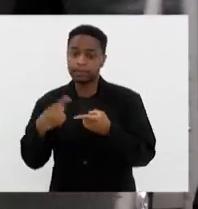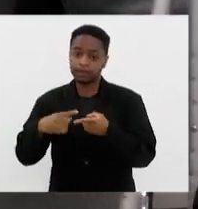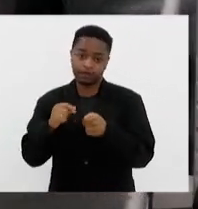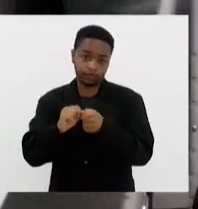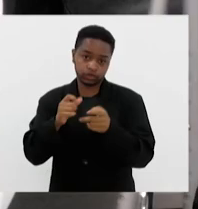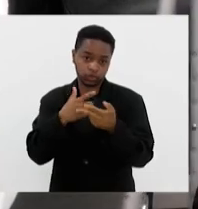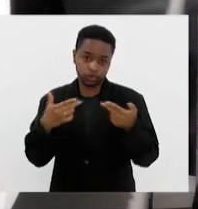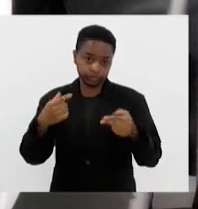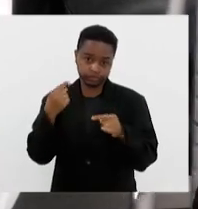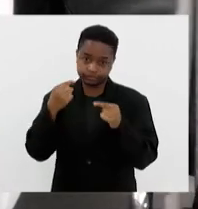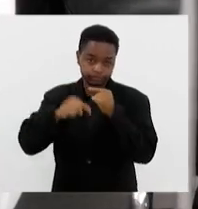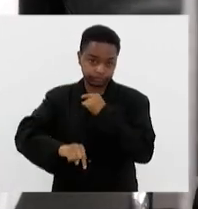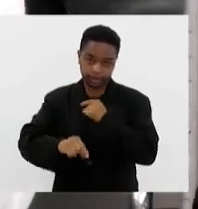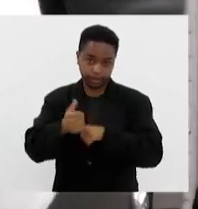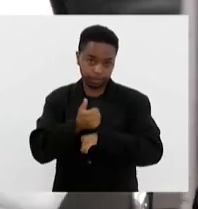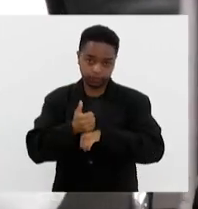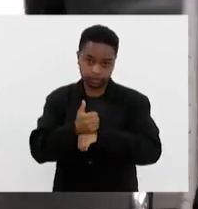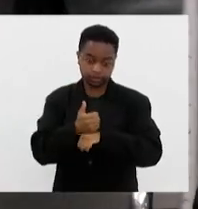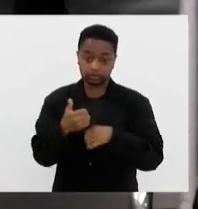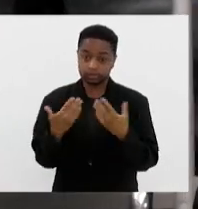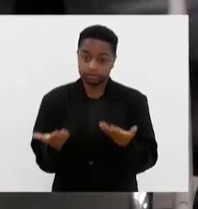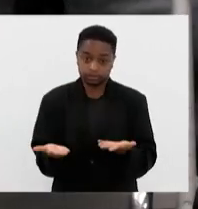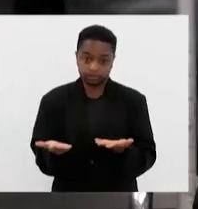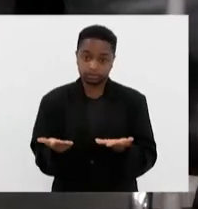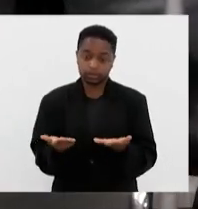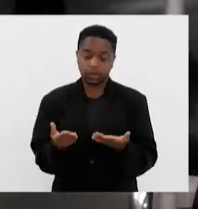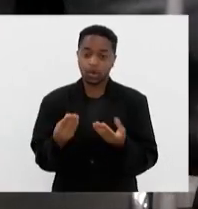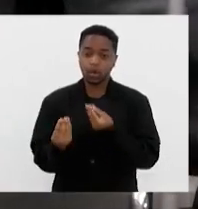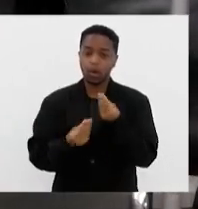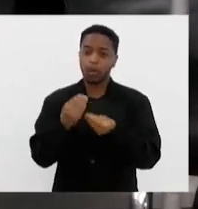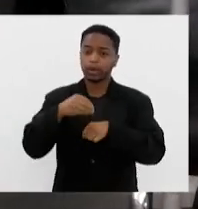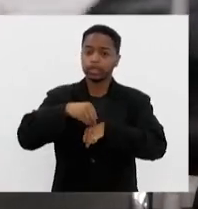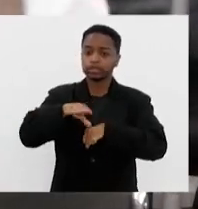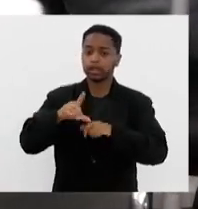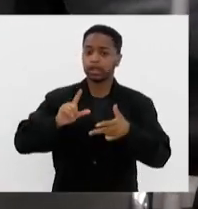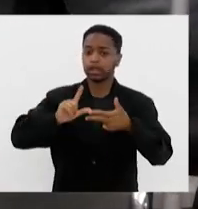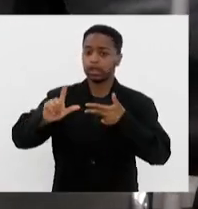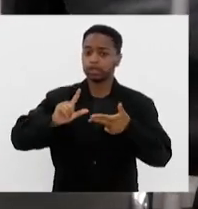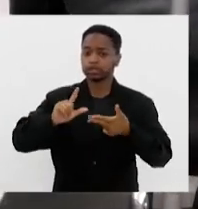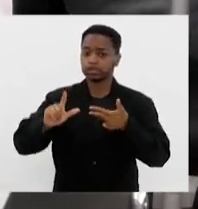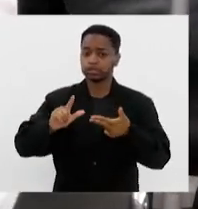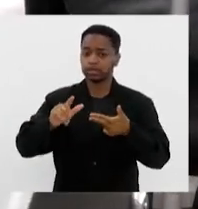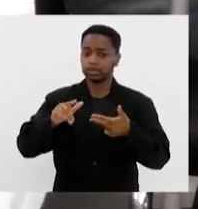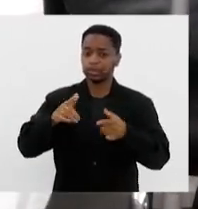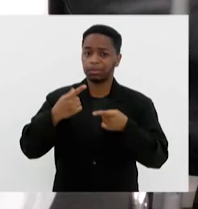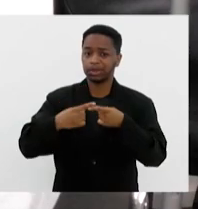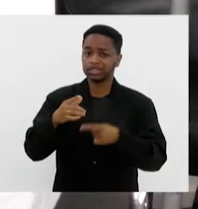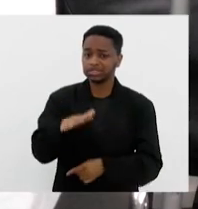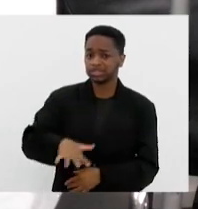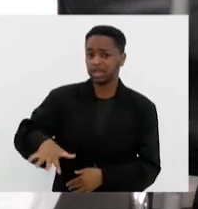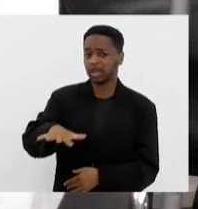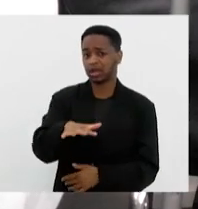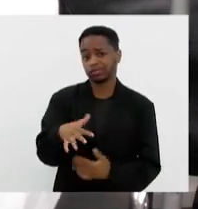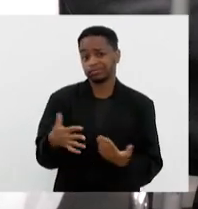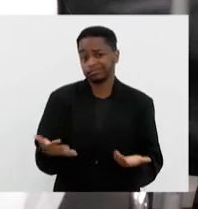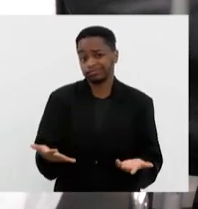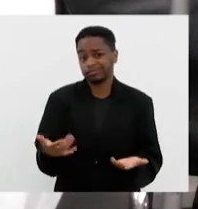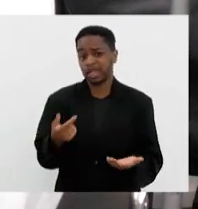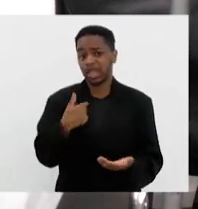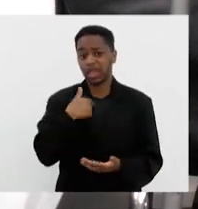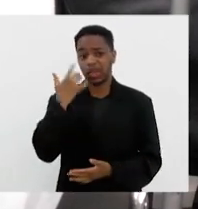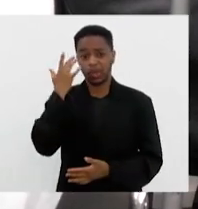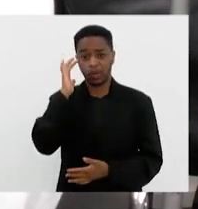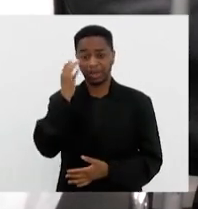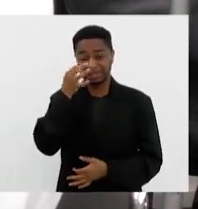coisas incompatíveis com a profissão. Então, a gente está fazendo uma indicação legislativa pela generalidade. Então, acho que o